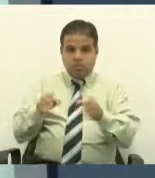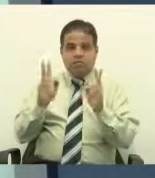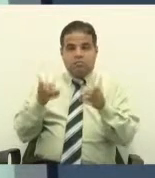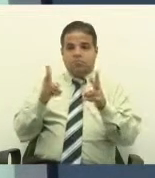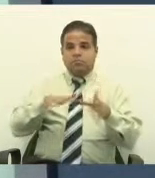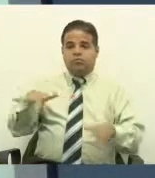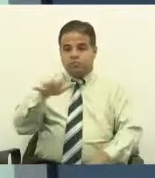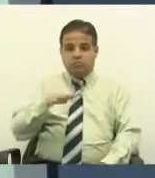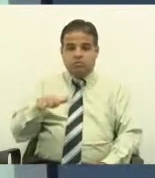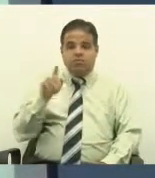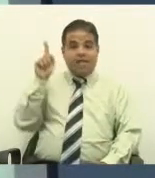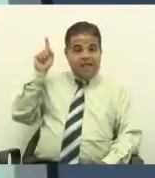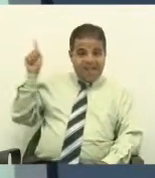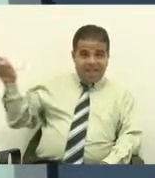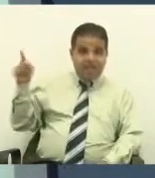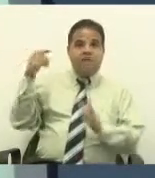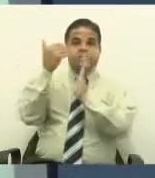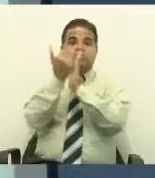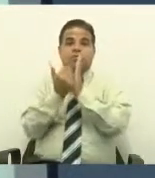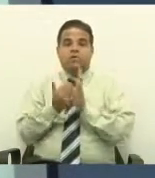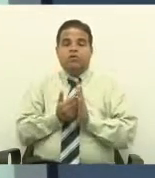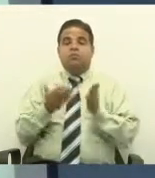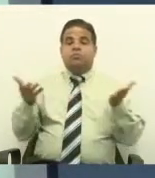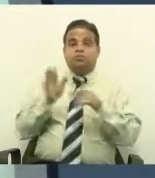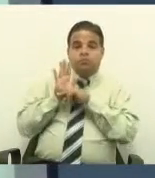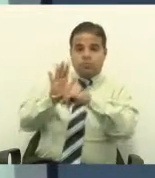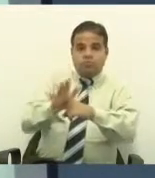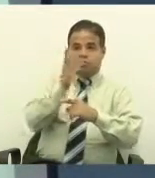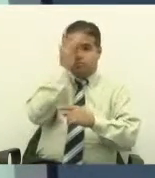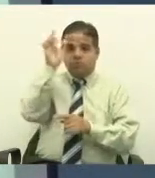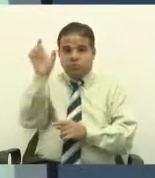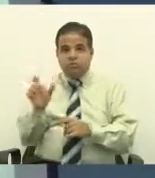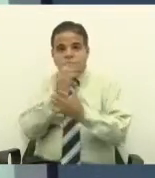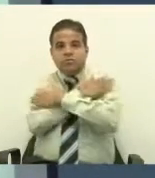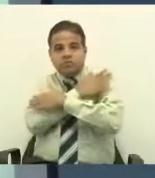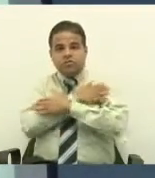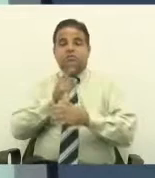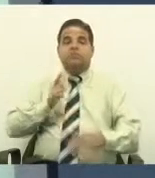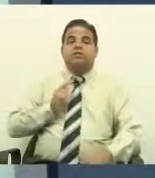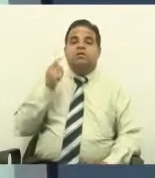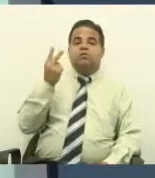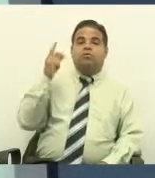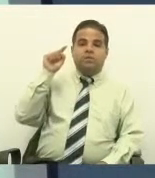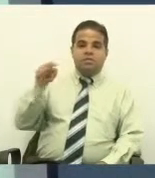mesmos. Este programa hoje, o apoio ao desempregado, ele consiste no valor de